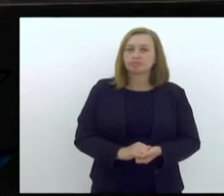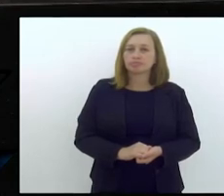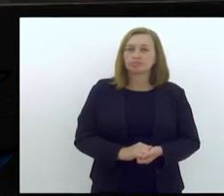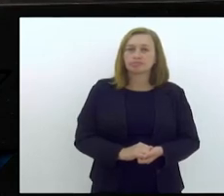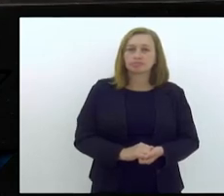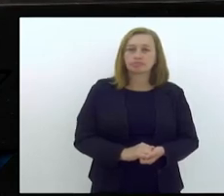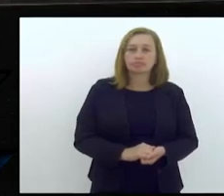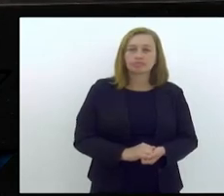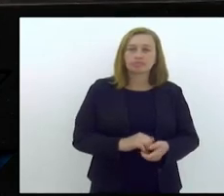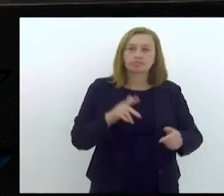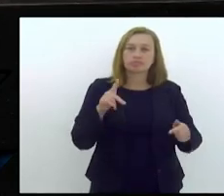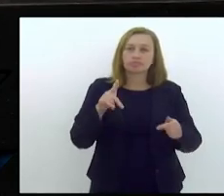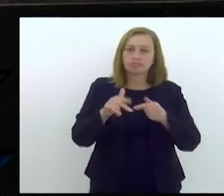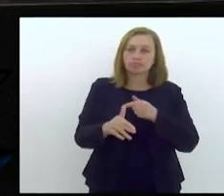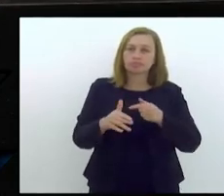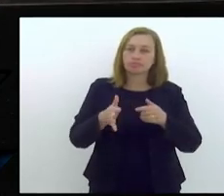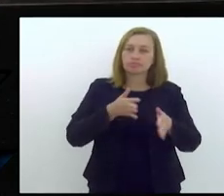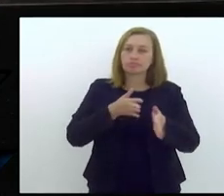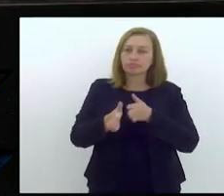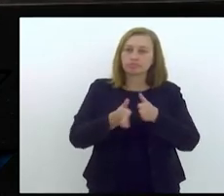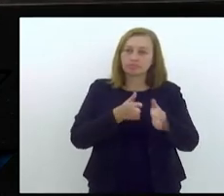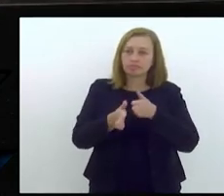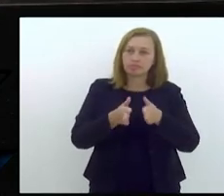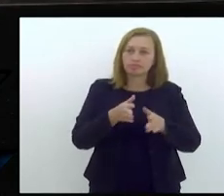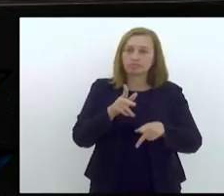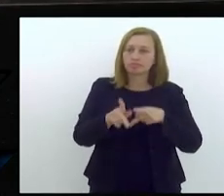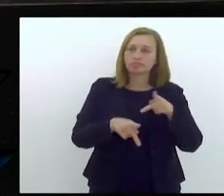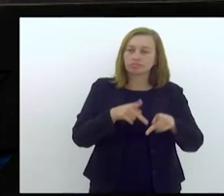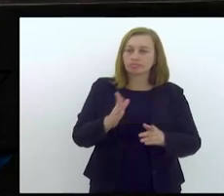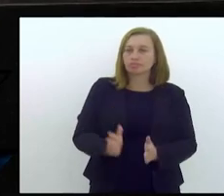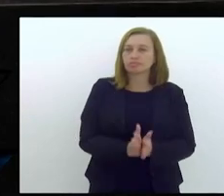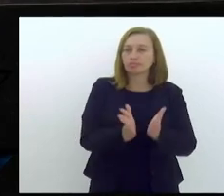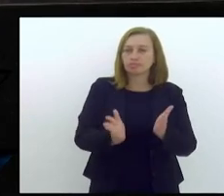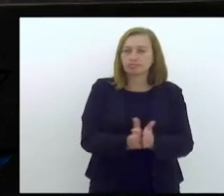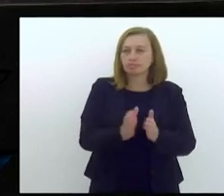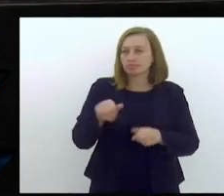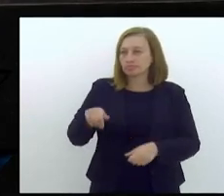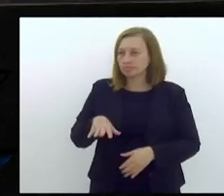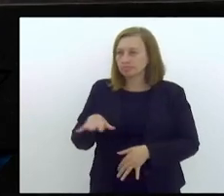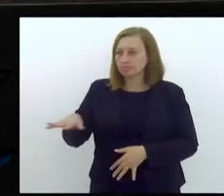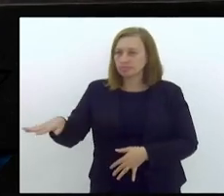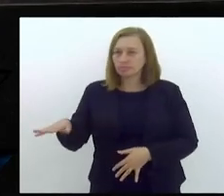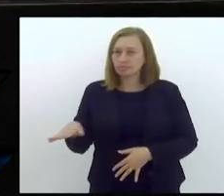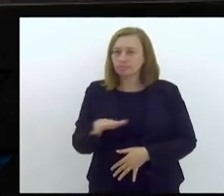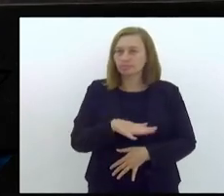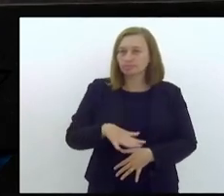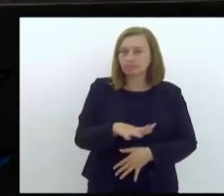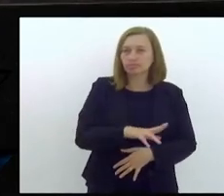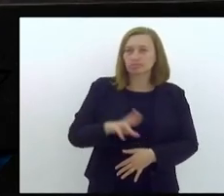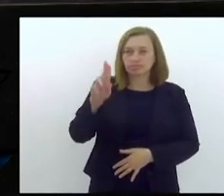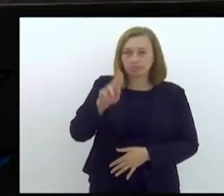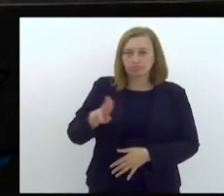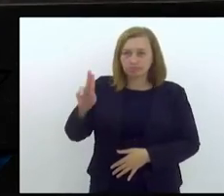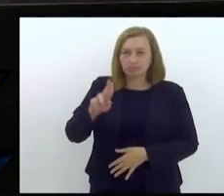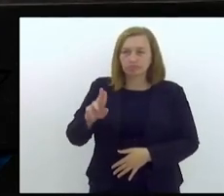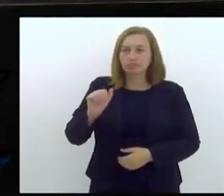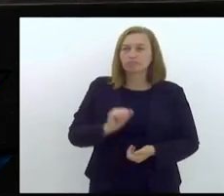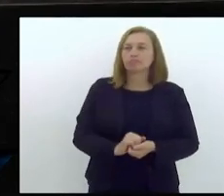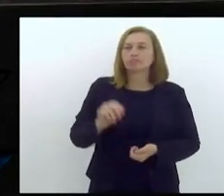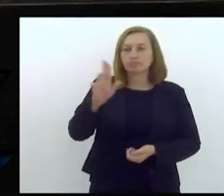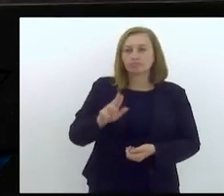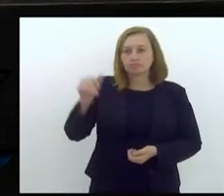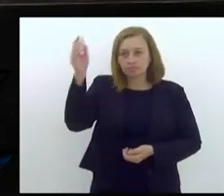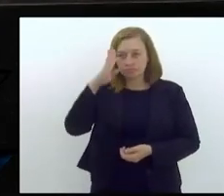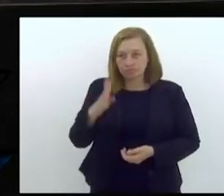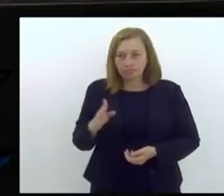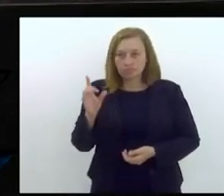impedir o acesso da população mais pobre periférica os espaços universitários a Universidade Brasileira que vem